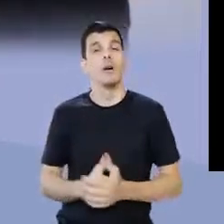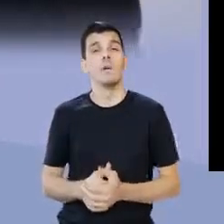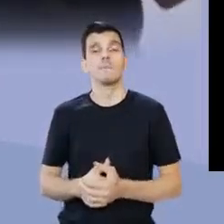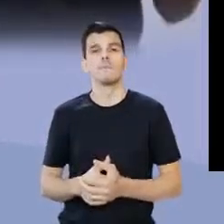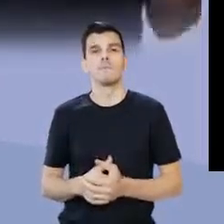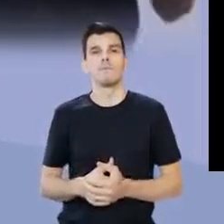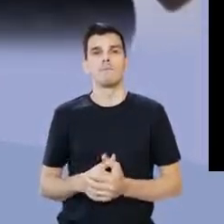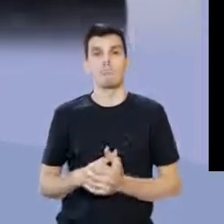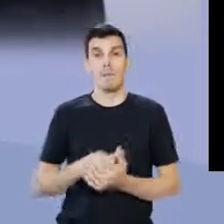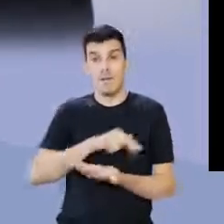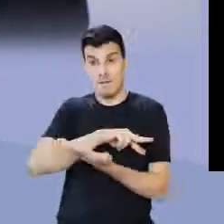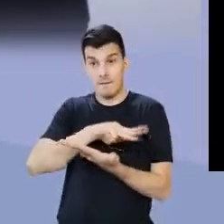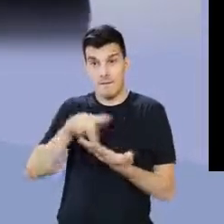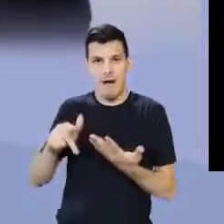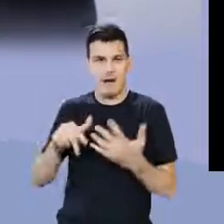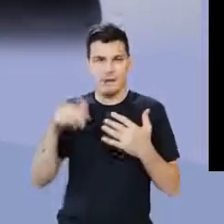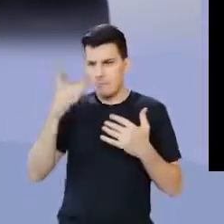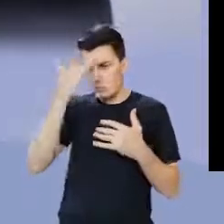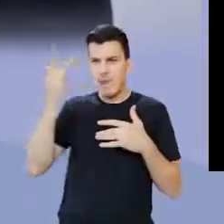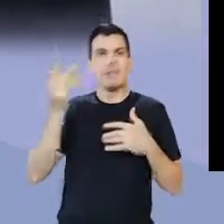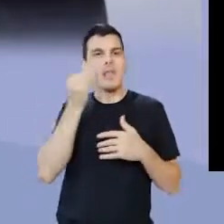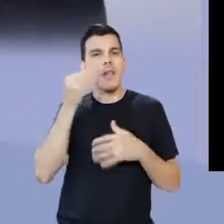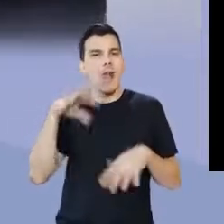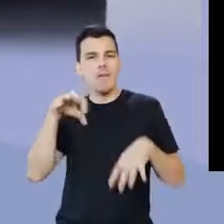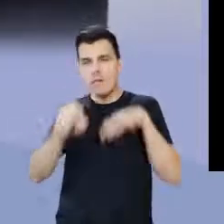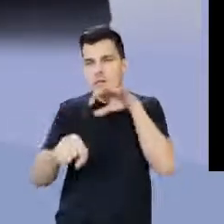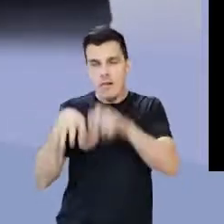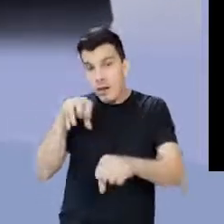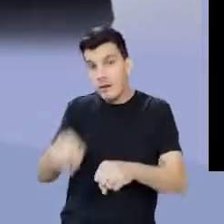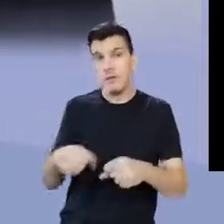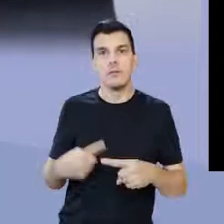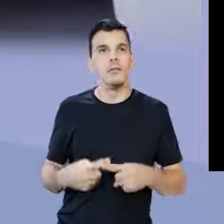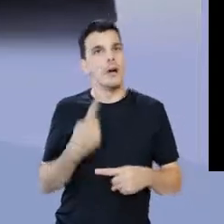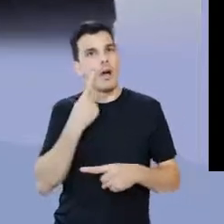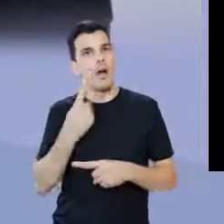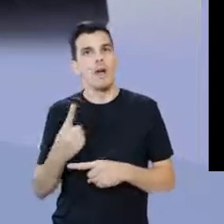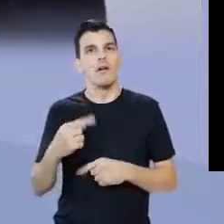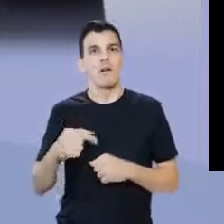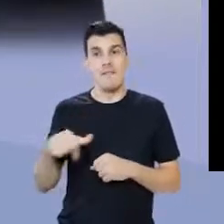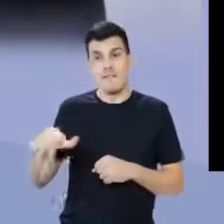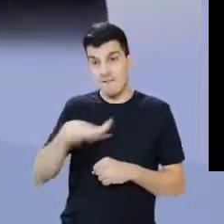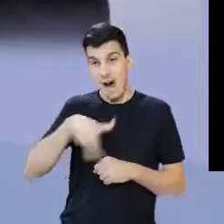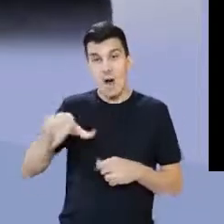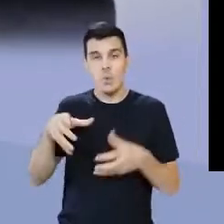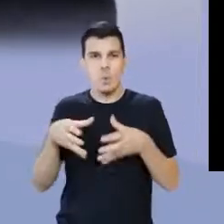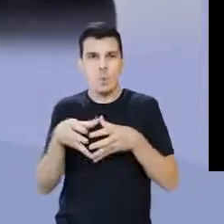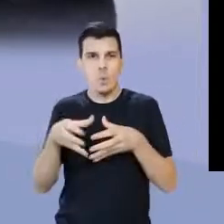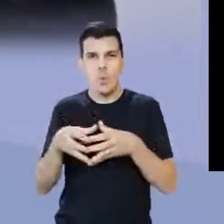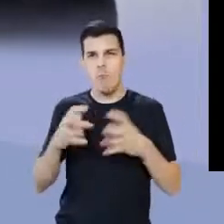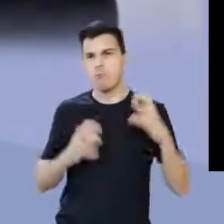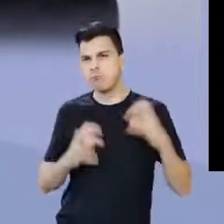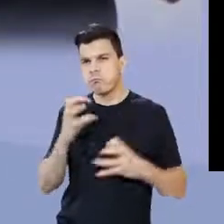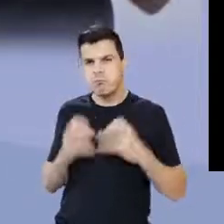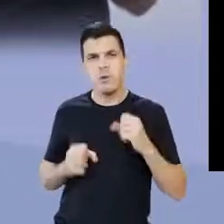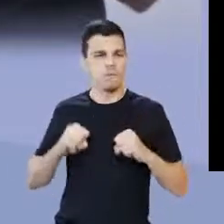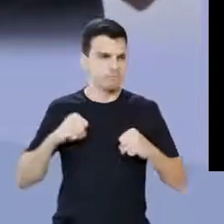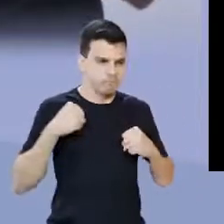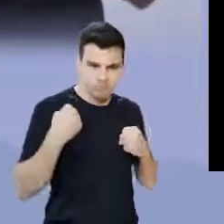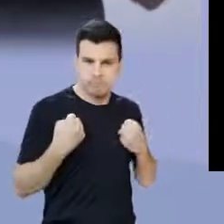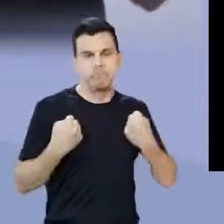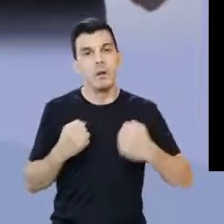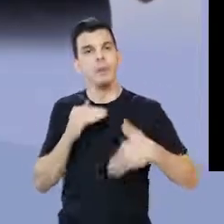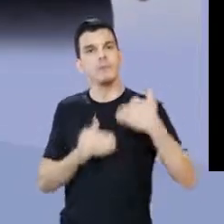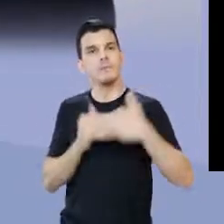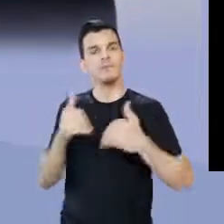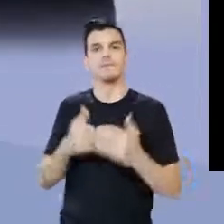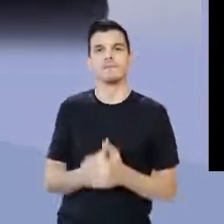aí, são várias invasões naquela região. Como a comida é pouca, ali são vários grupos guerreiros que vão se envolvendo.